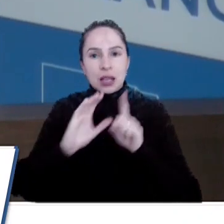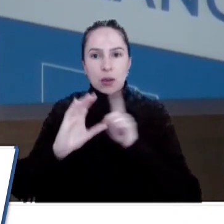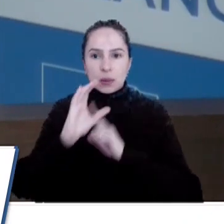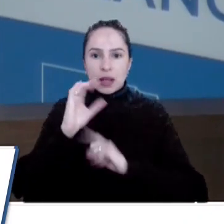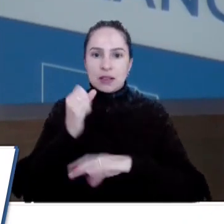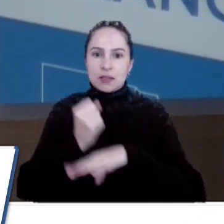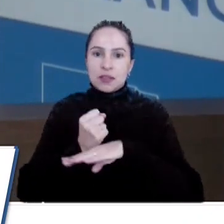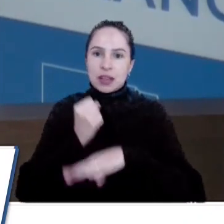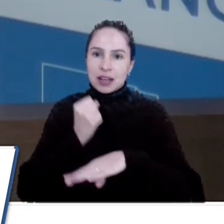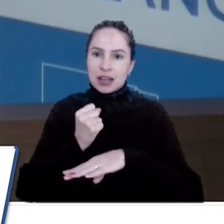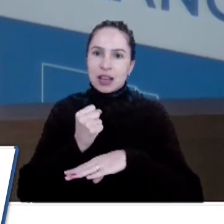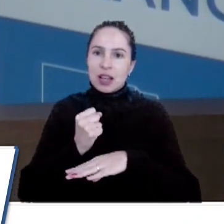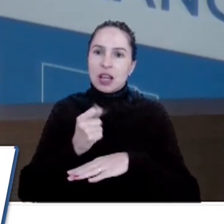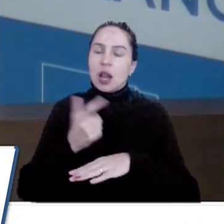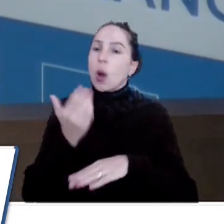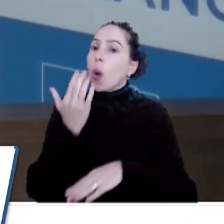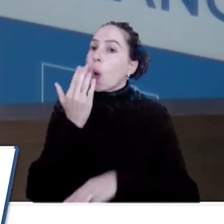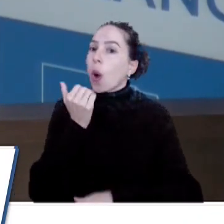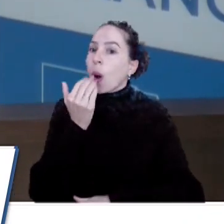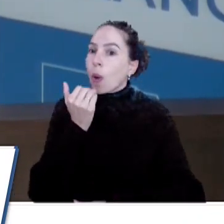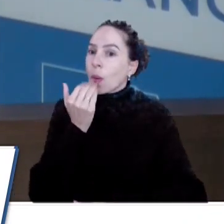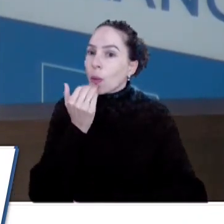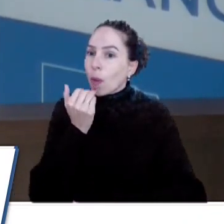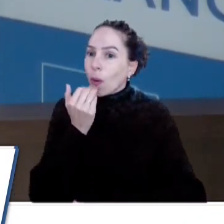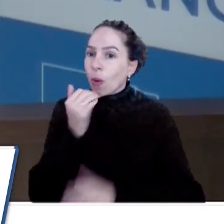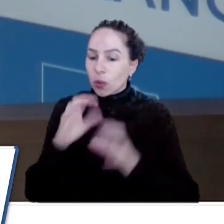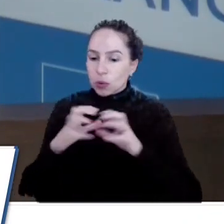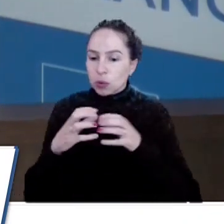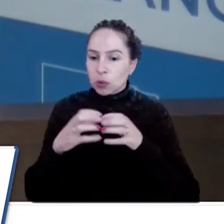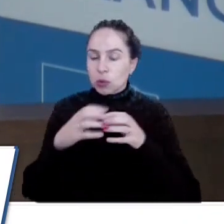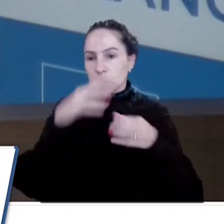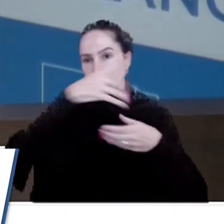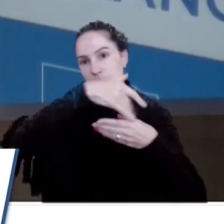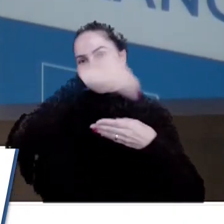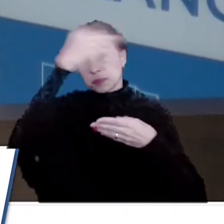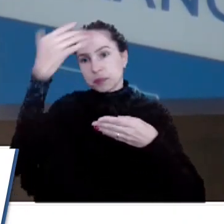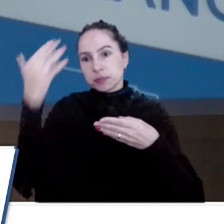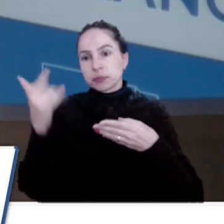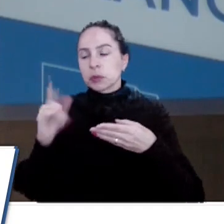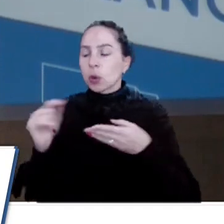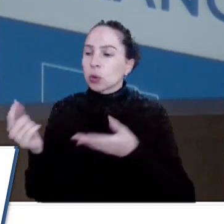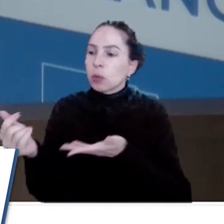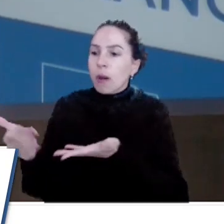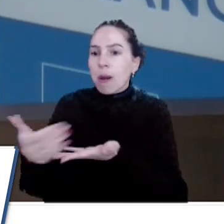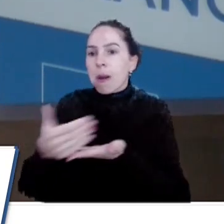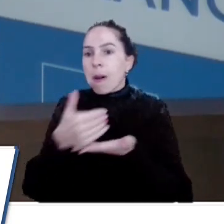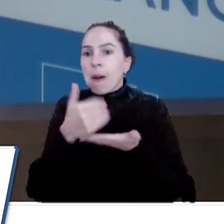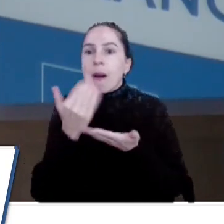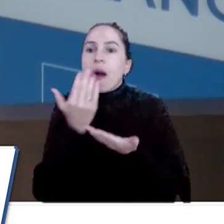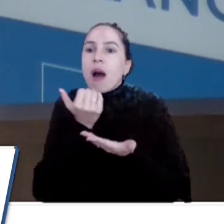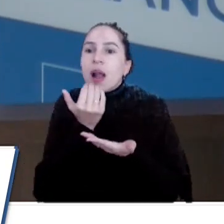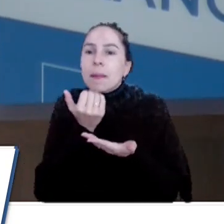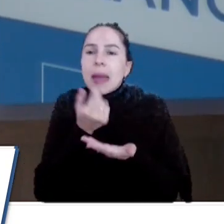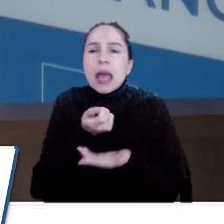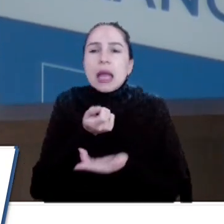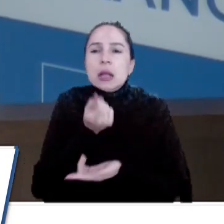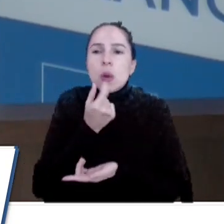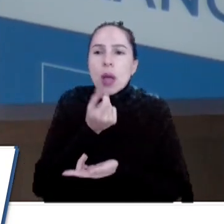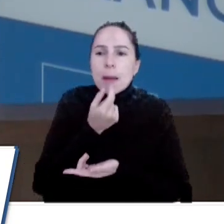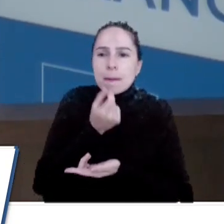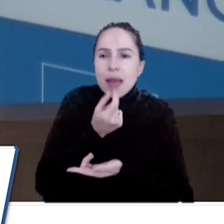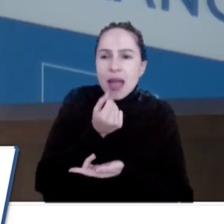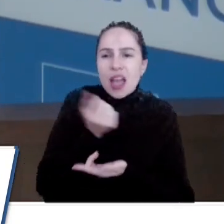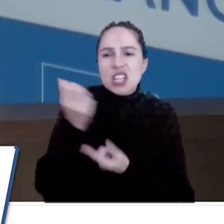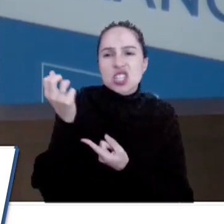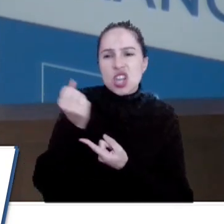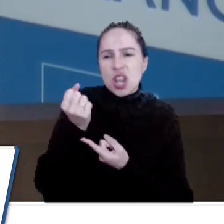francana. O almoço que é feito pelo coletivo Arco-Íris, toda a arrecadação de alimentos, de remédios, de